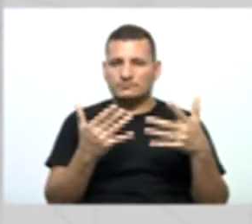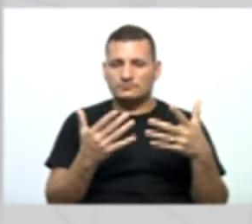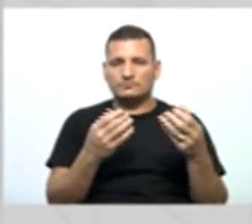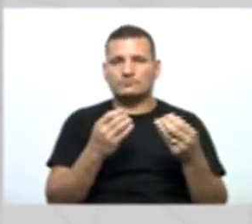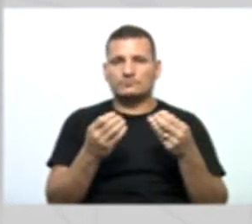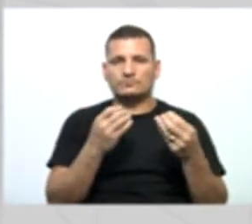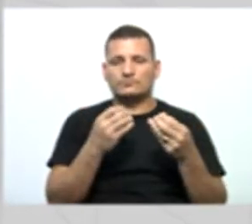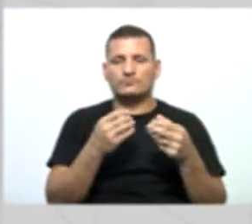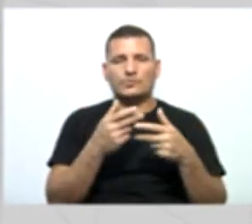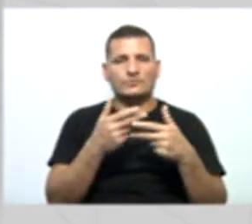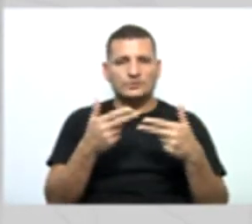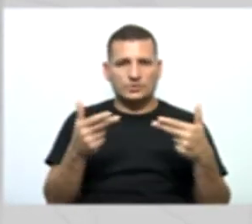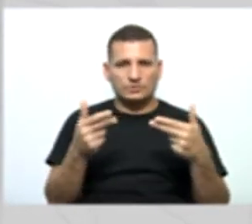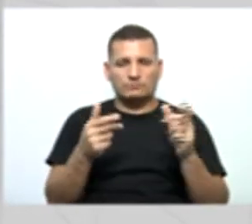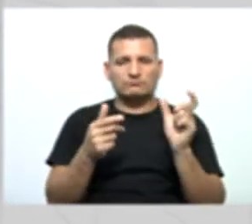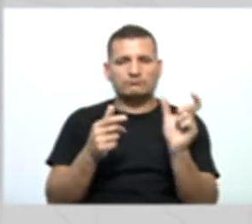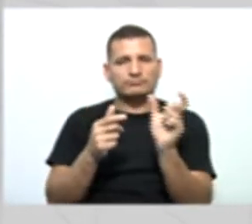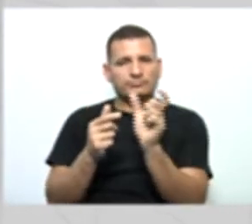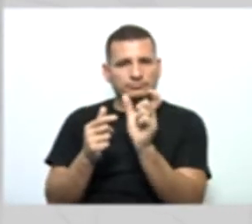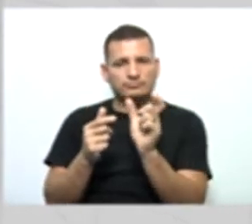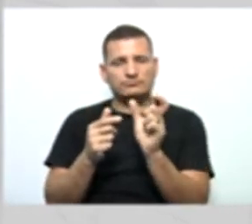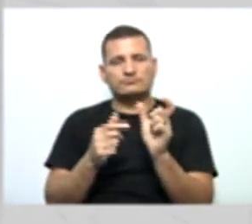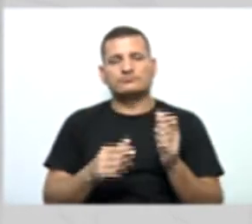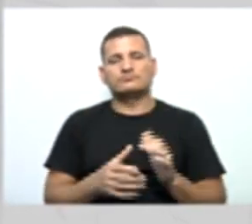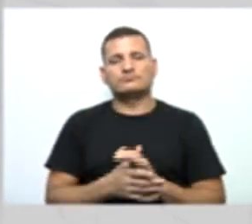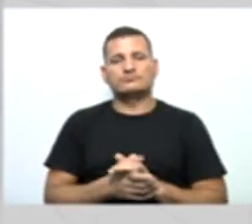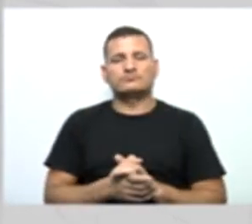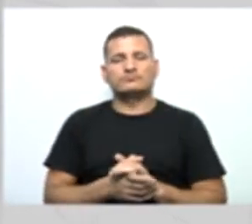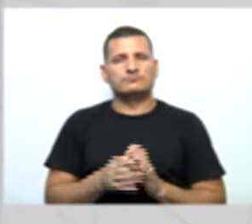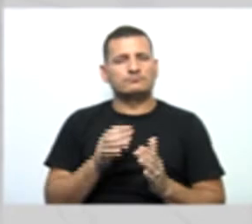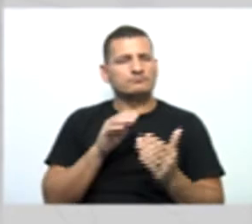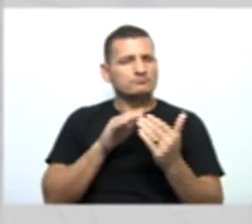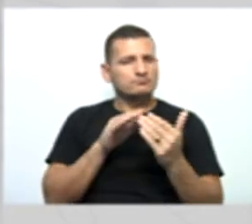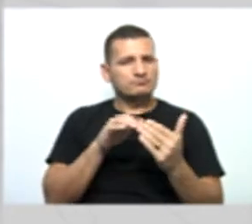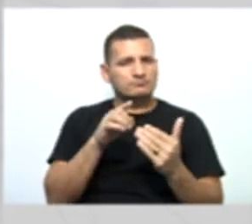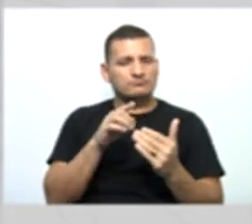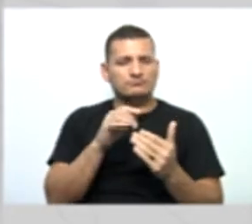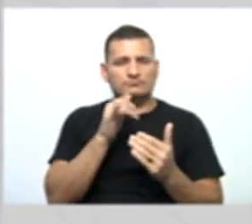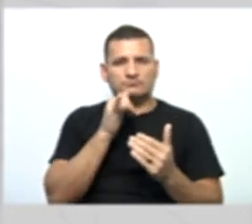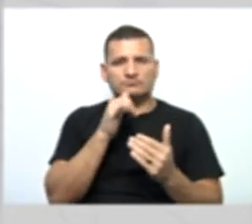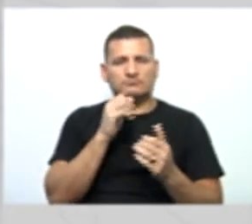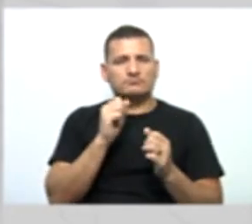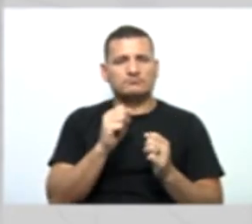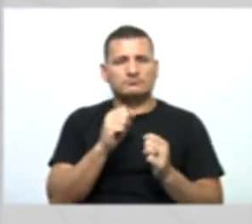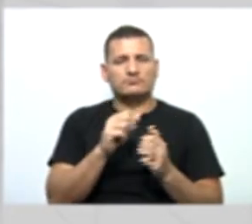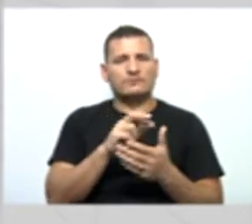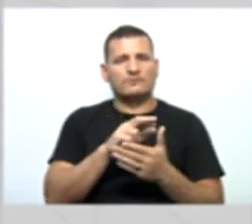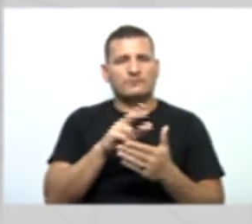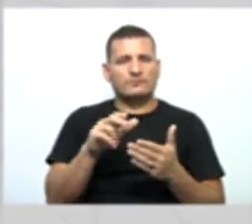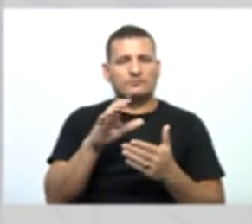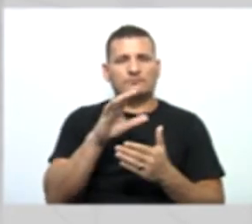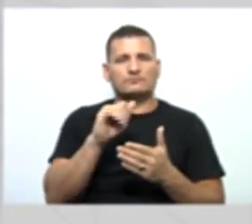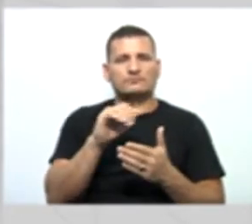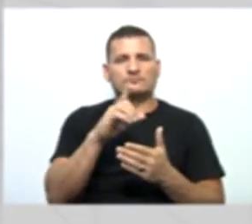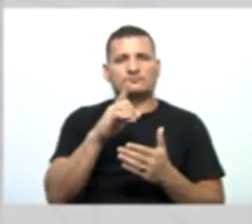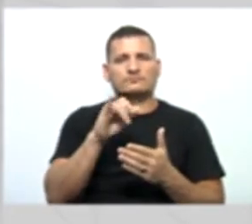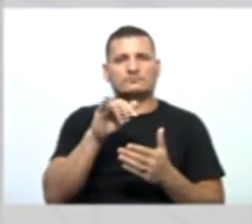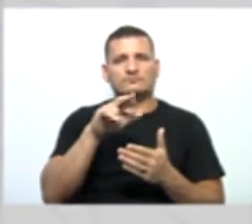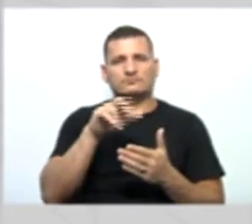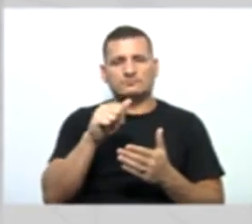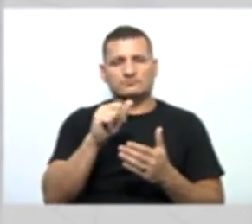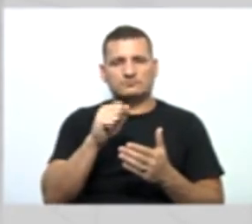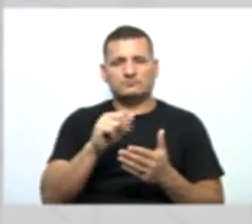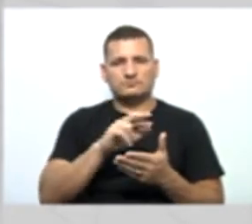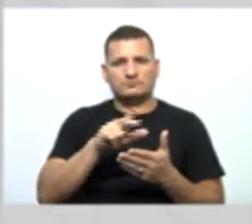objetos individuais pertencentes a um determinado conjunto. Concorda comigo que eu posso criar vários objetos cadeira a partir dessa